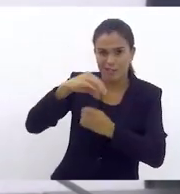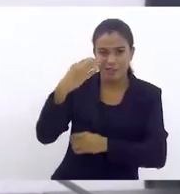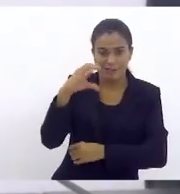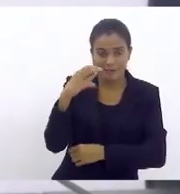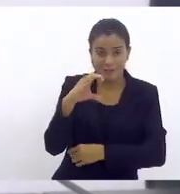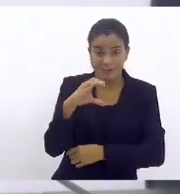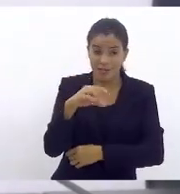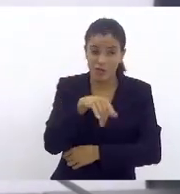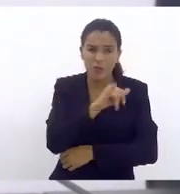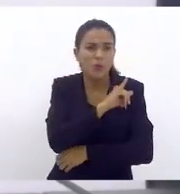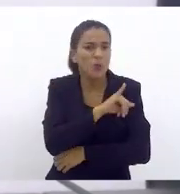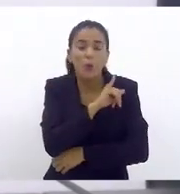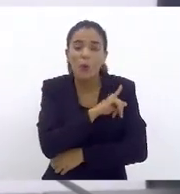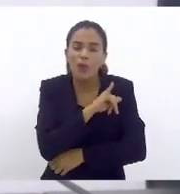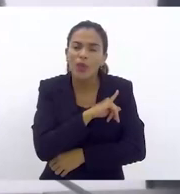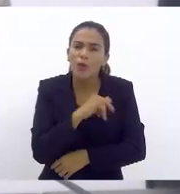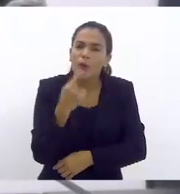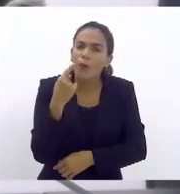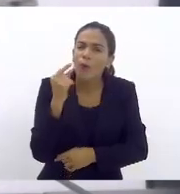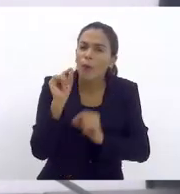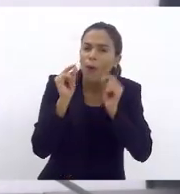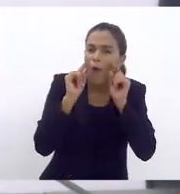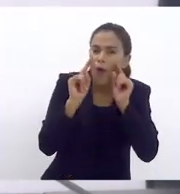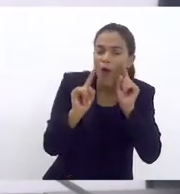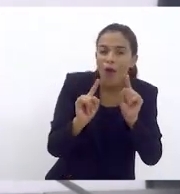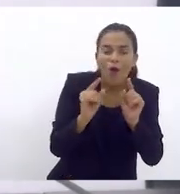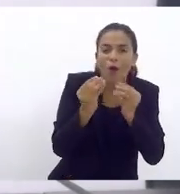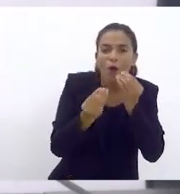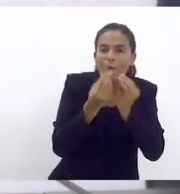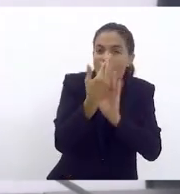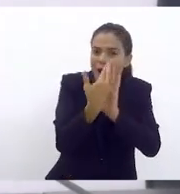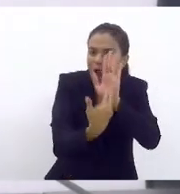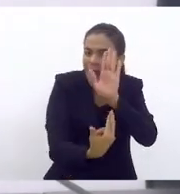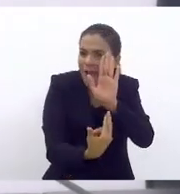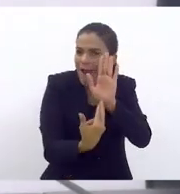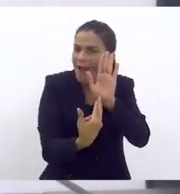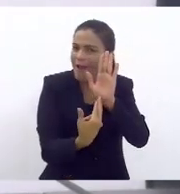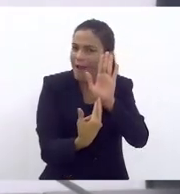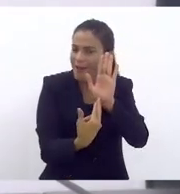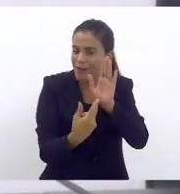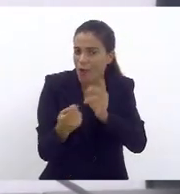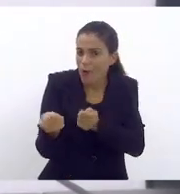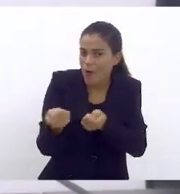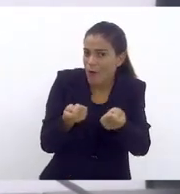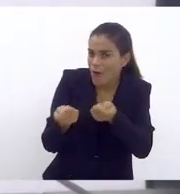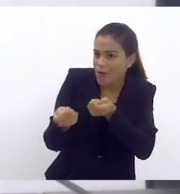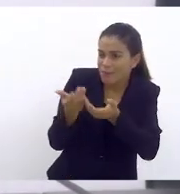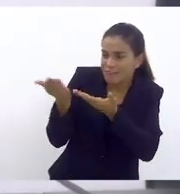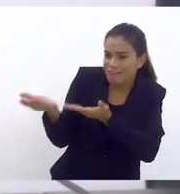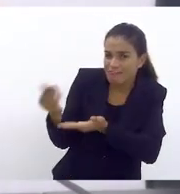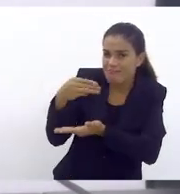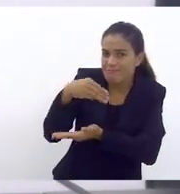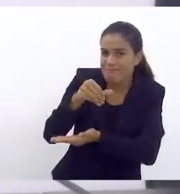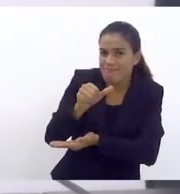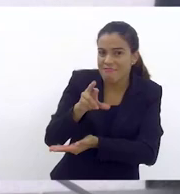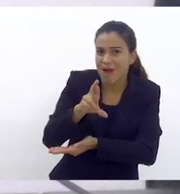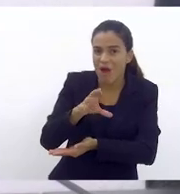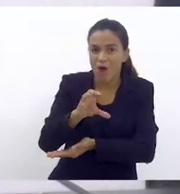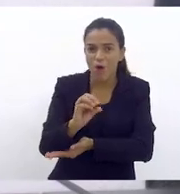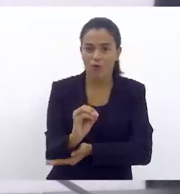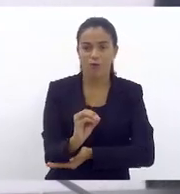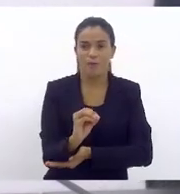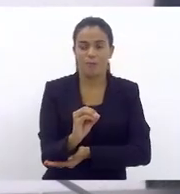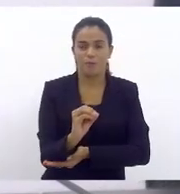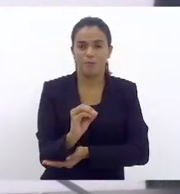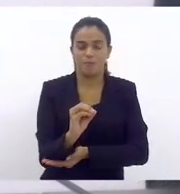potencial do Rio de Janeiro ficou muito bem caracterizado no relatório coordenado pelo Mauro Osório não é eu acho que é desenvolvido aqui